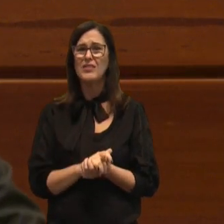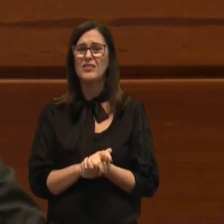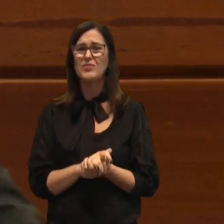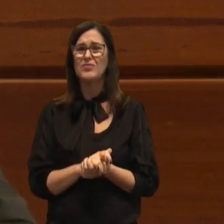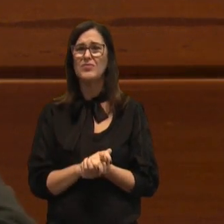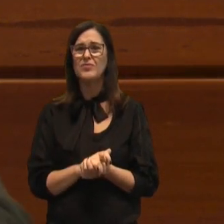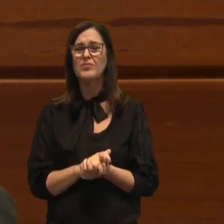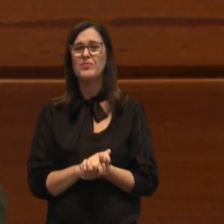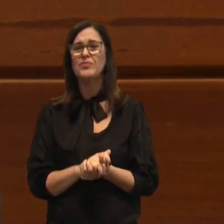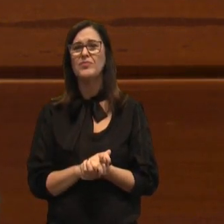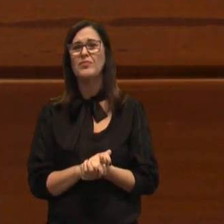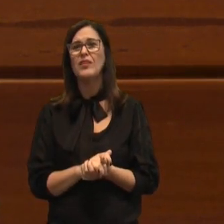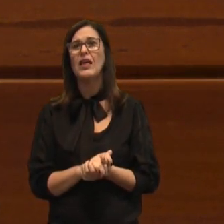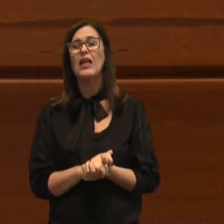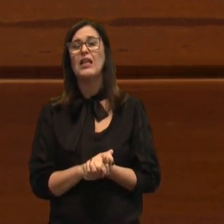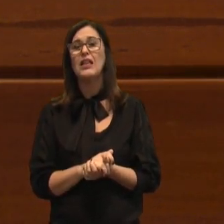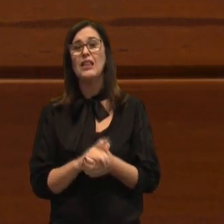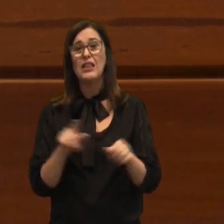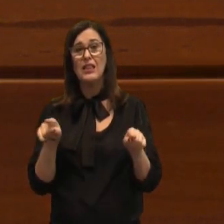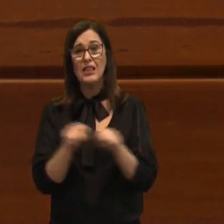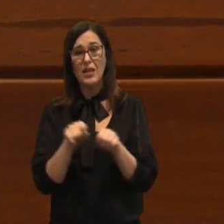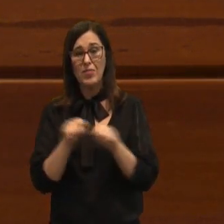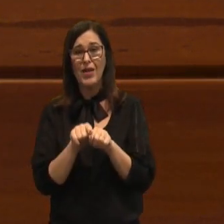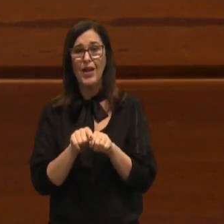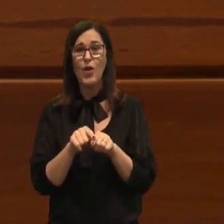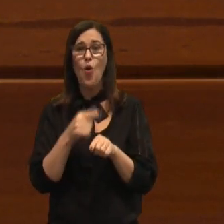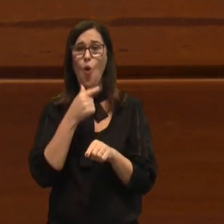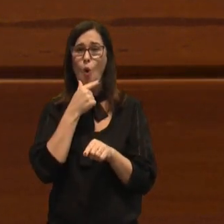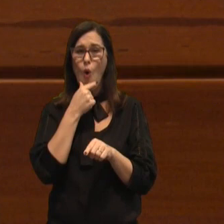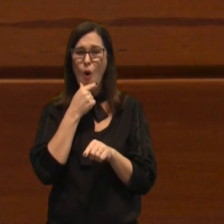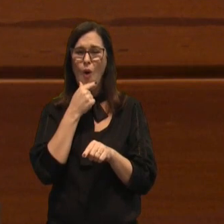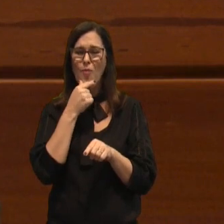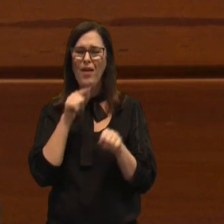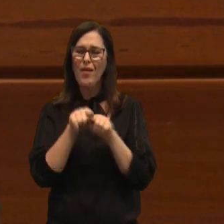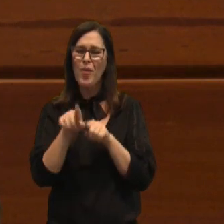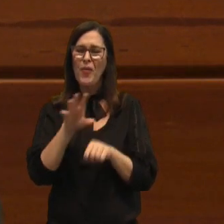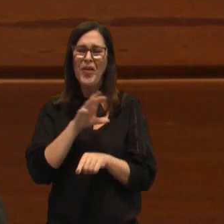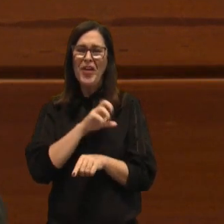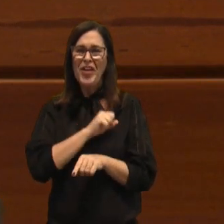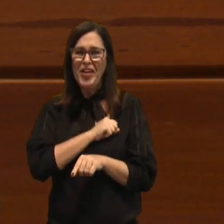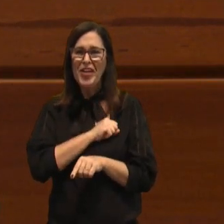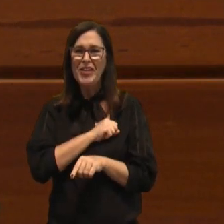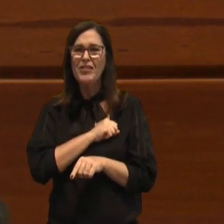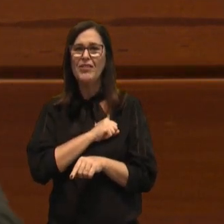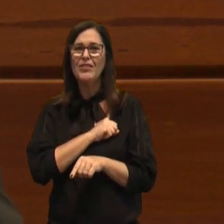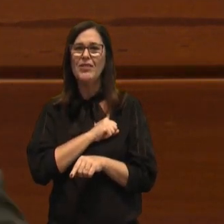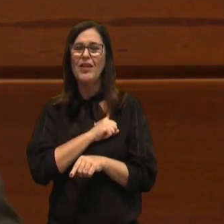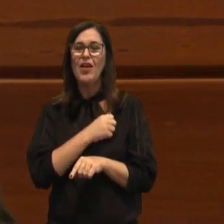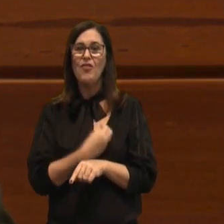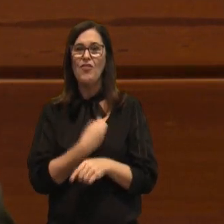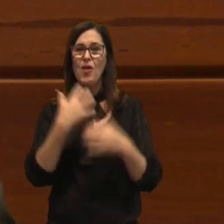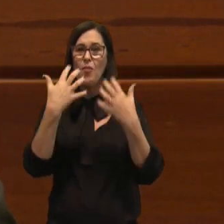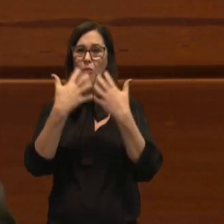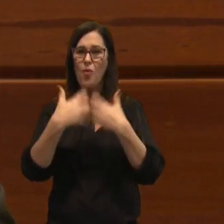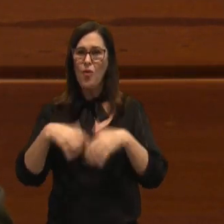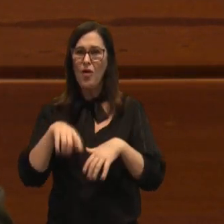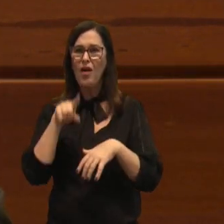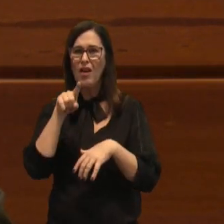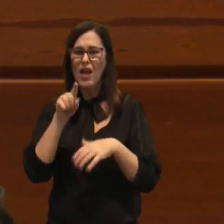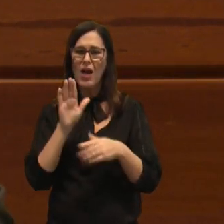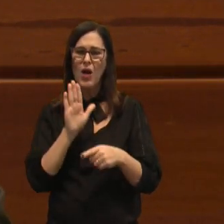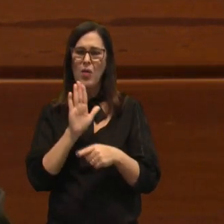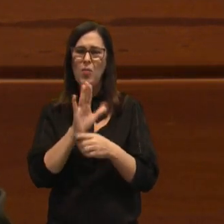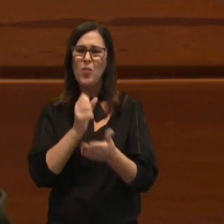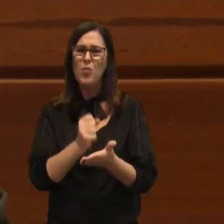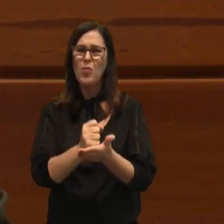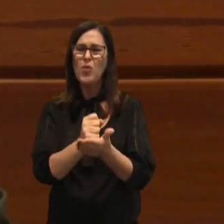Filho, também membro da nossa igreja, muito querido e conhecido. Ele morava no Gama, estivemos ali dando apoio